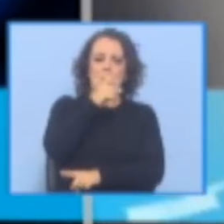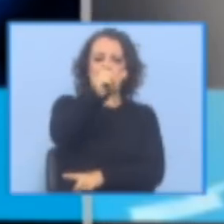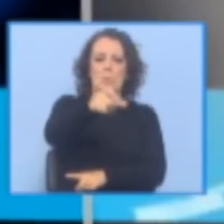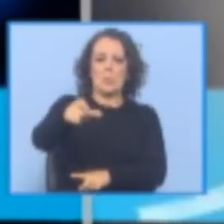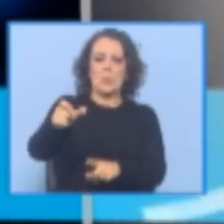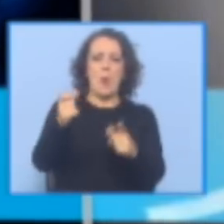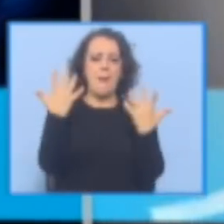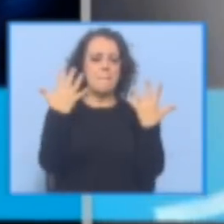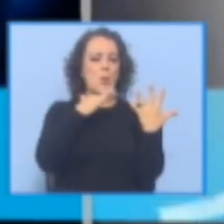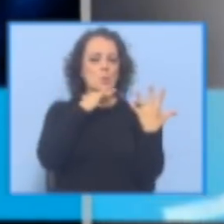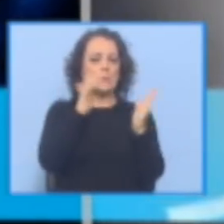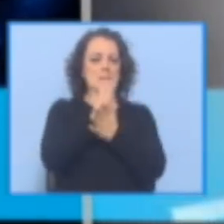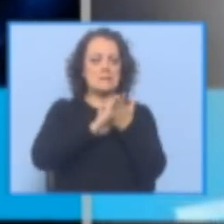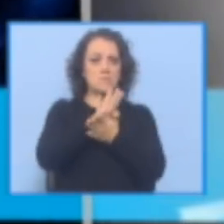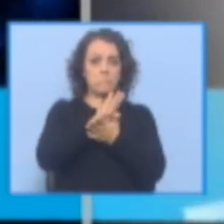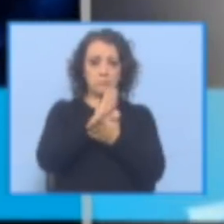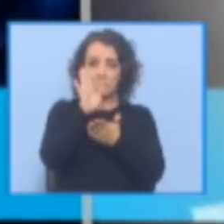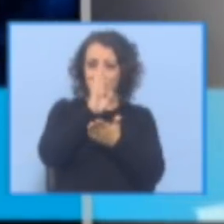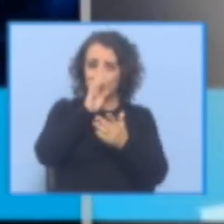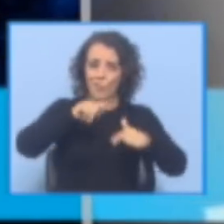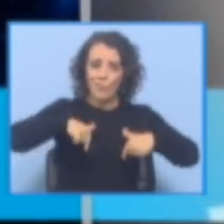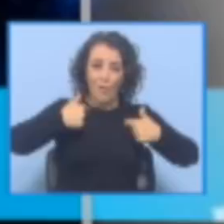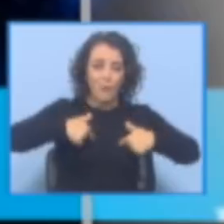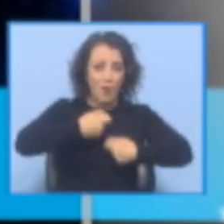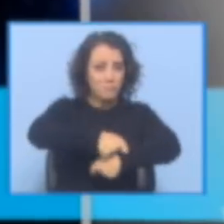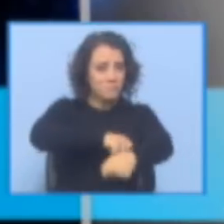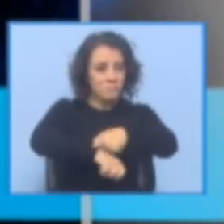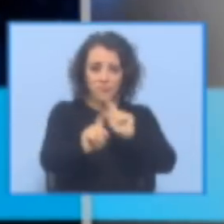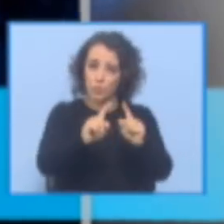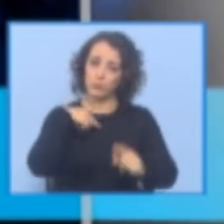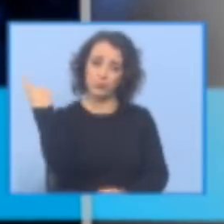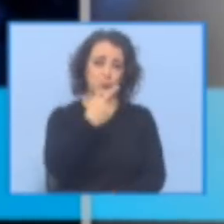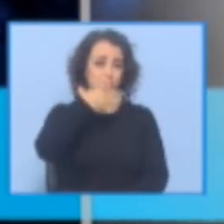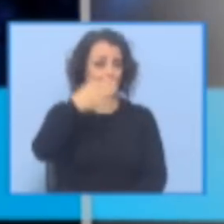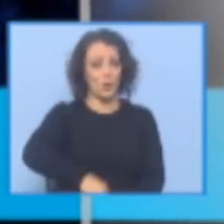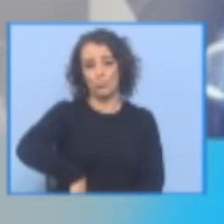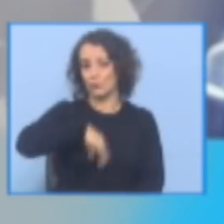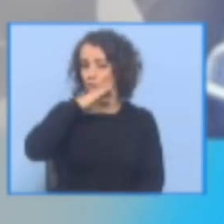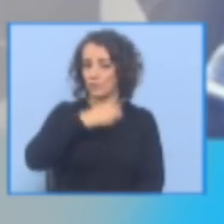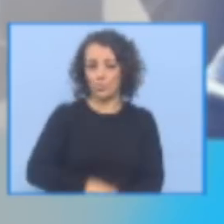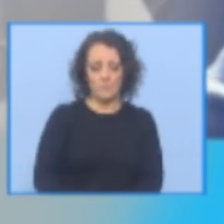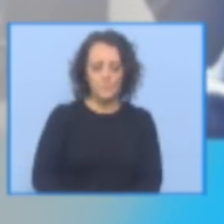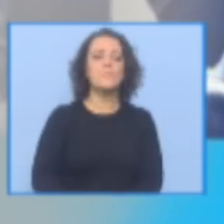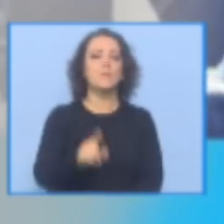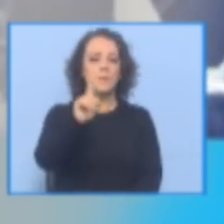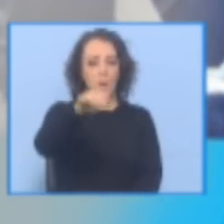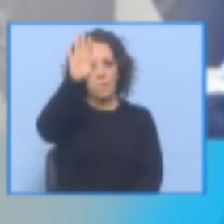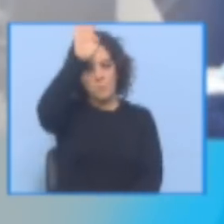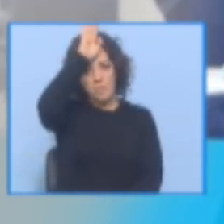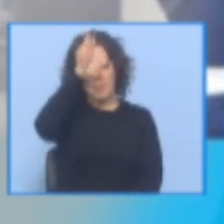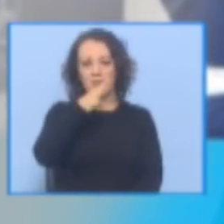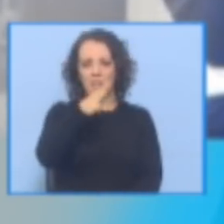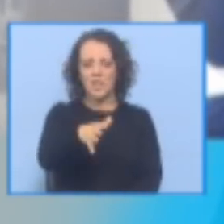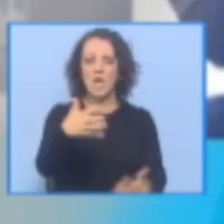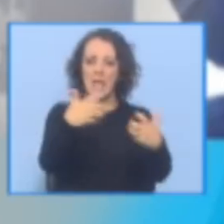vou sujar as mãos. Se não sujarmos as mãos, acabamos todos sujos. O Papa também o fala num dos pontos da mensagem: não há guerra